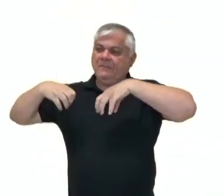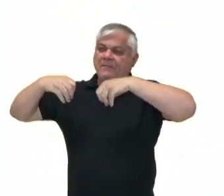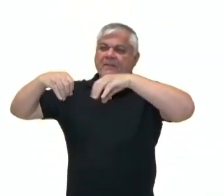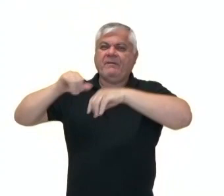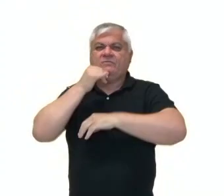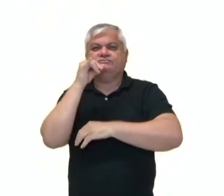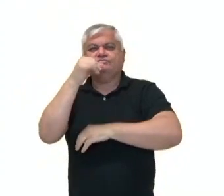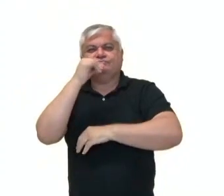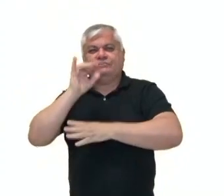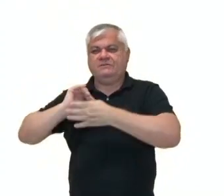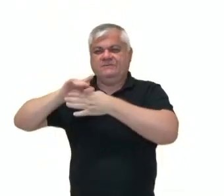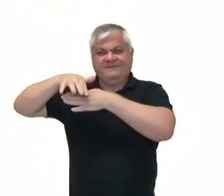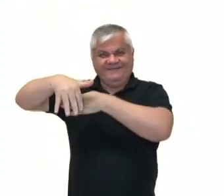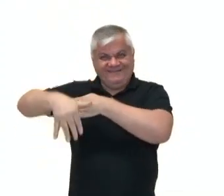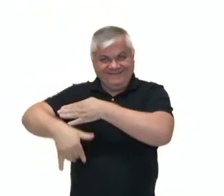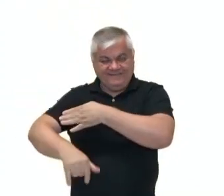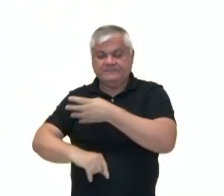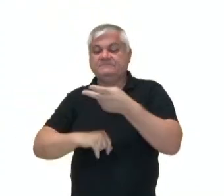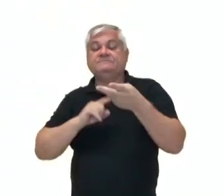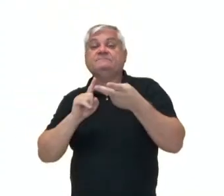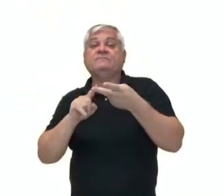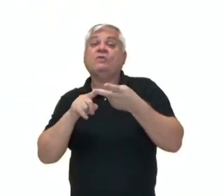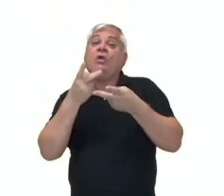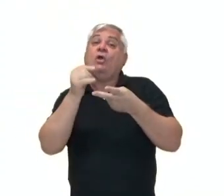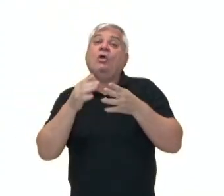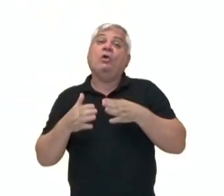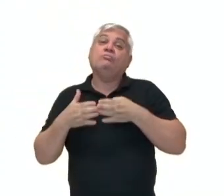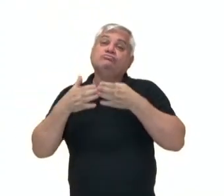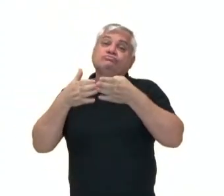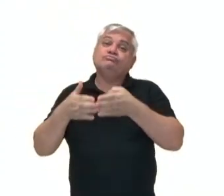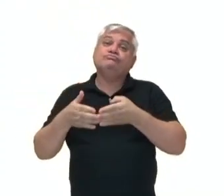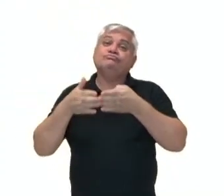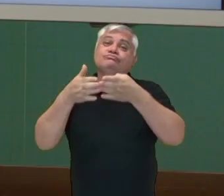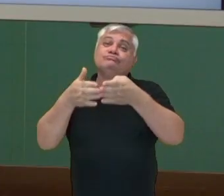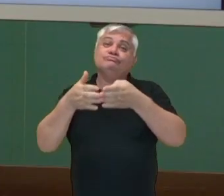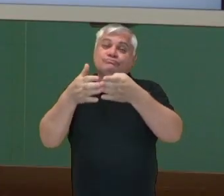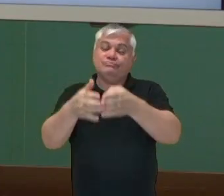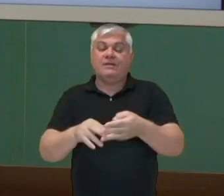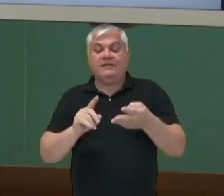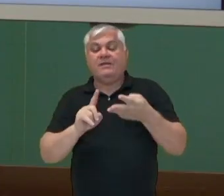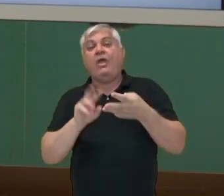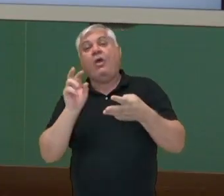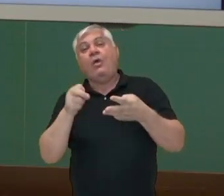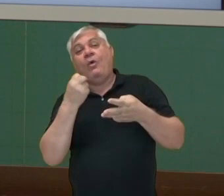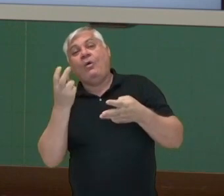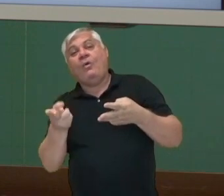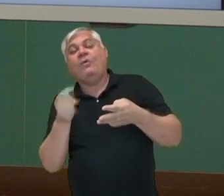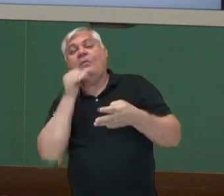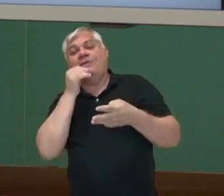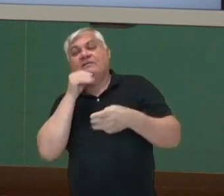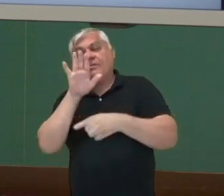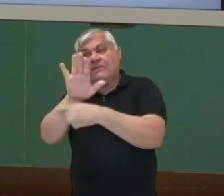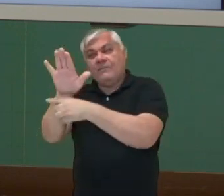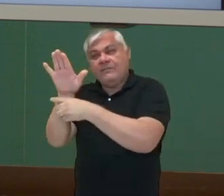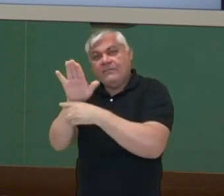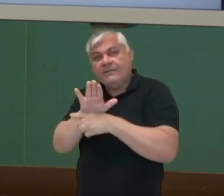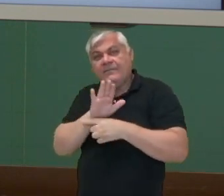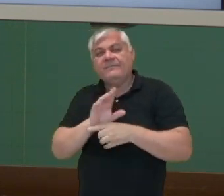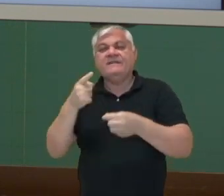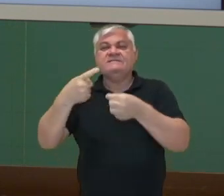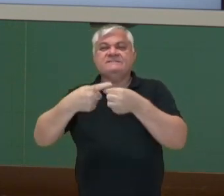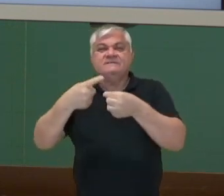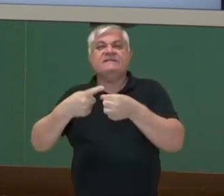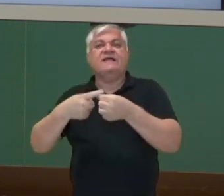já falamos, seja para circulação, como o caso das hidrovias, seja para o abastecimento das